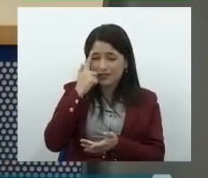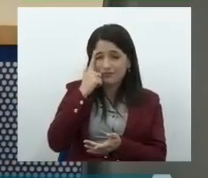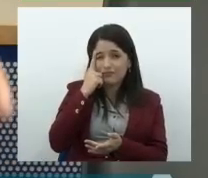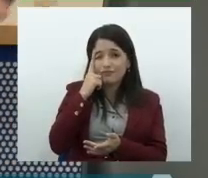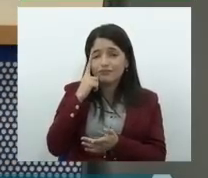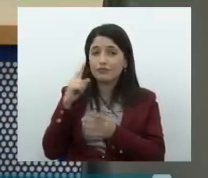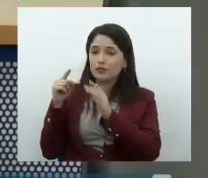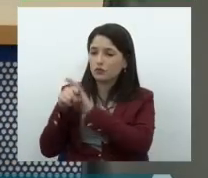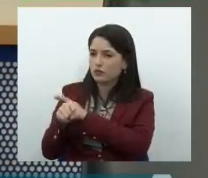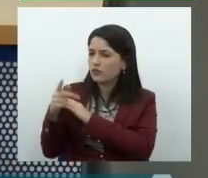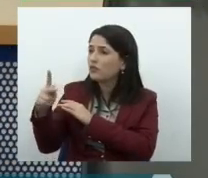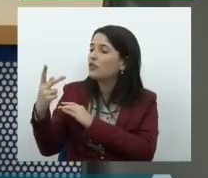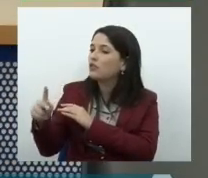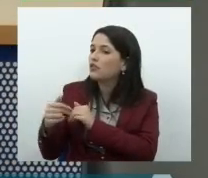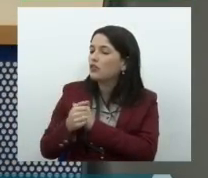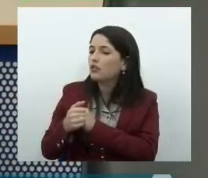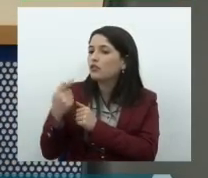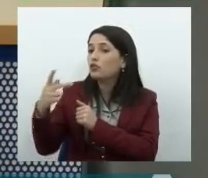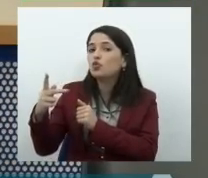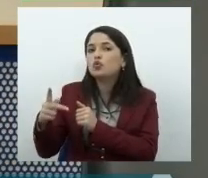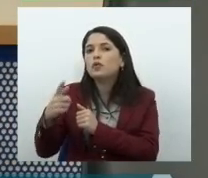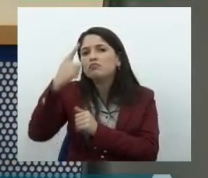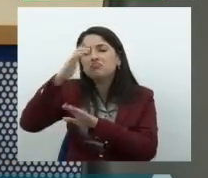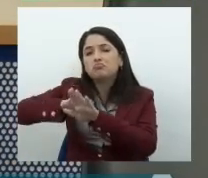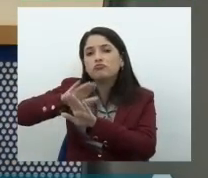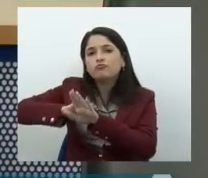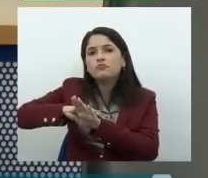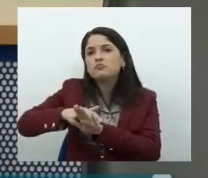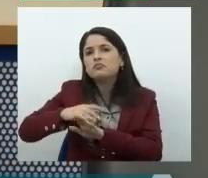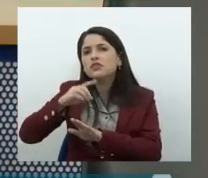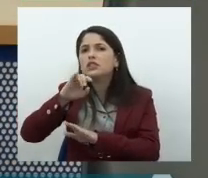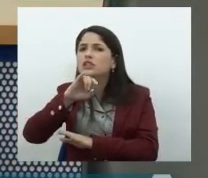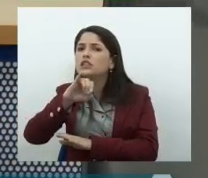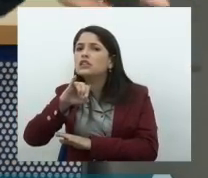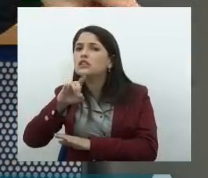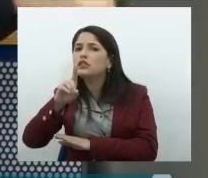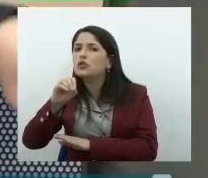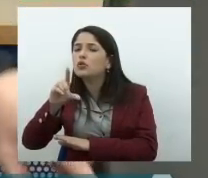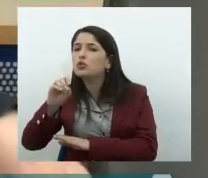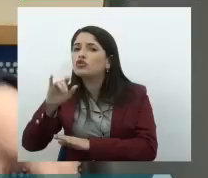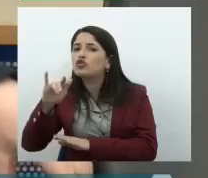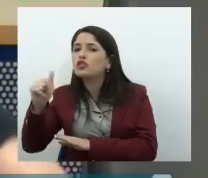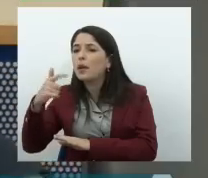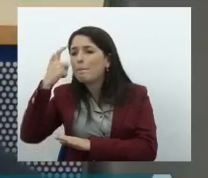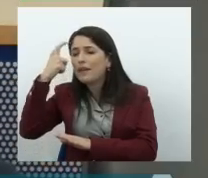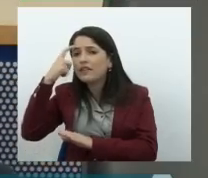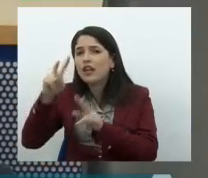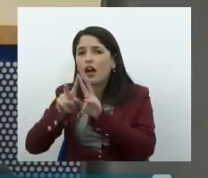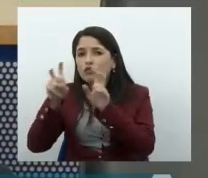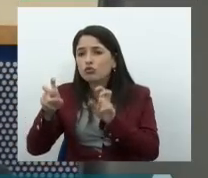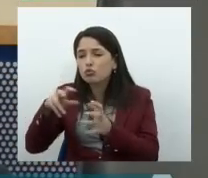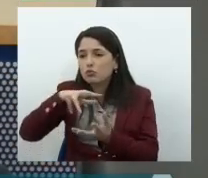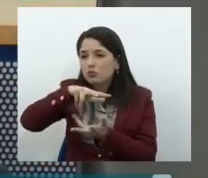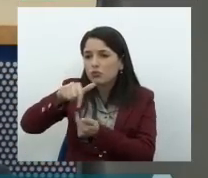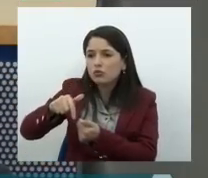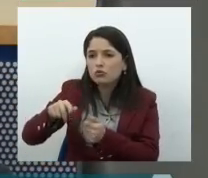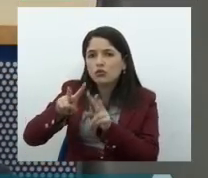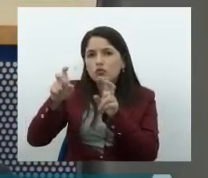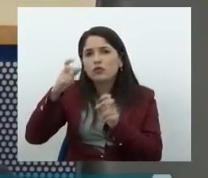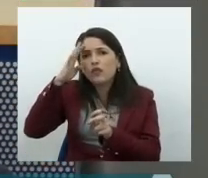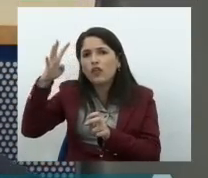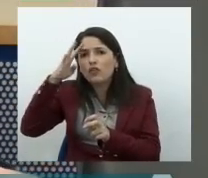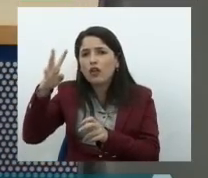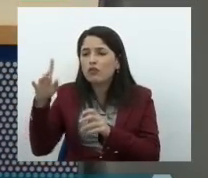perguntando. Eu pergunto ao senhor, qual é a tua ideologia? O que, que você, realmente o senhor pensa? Em termos de mundo, em termos